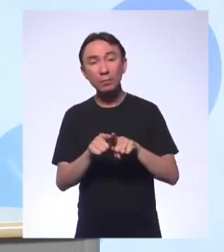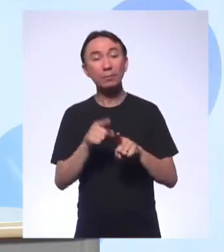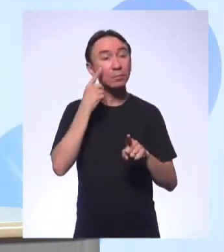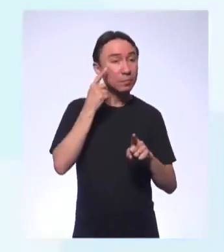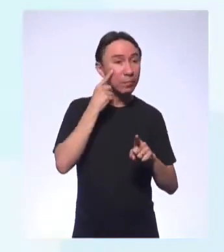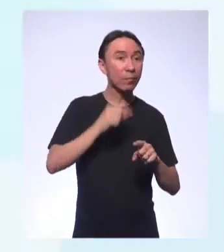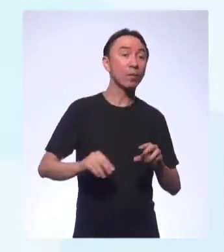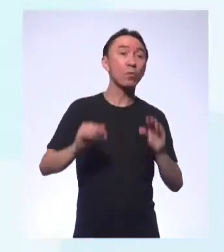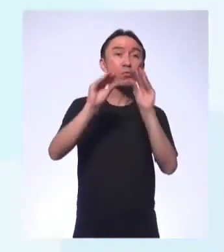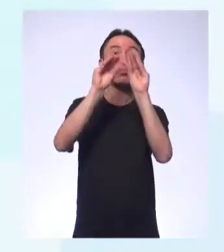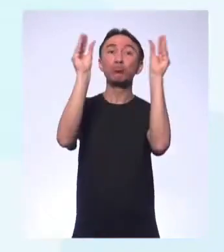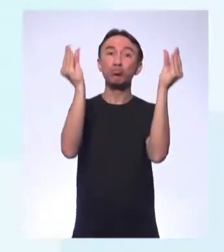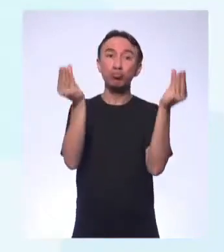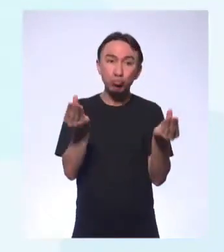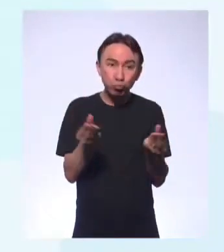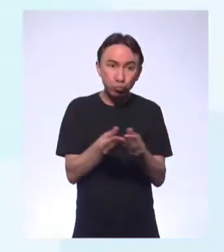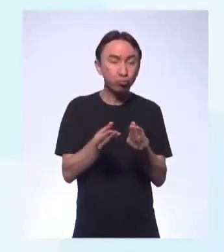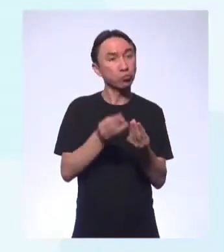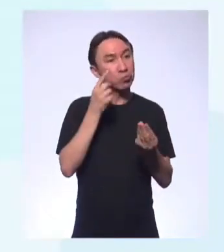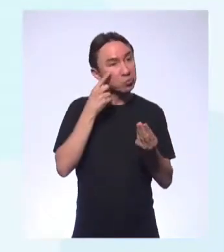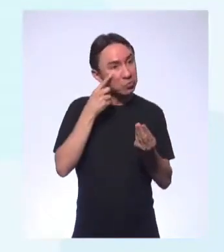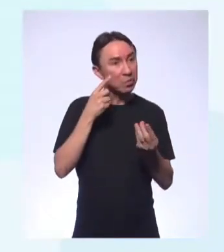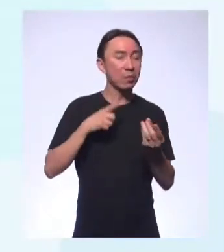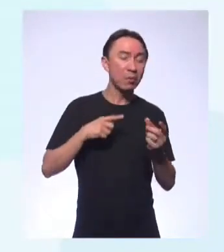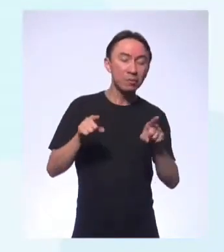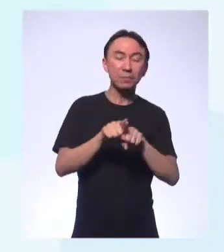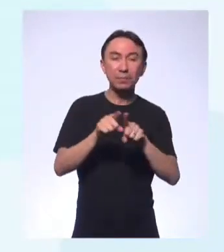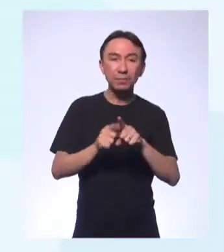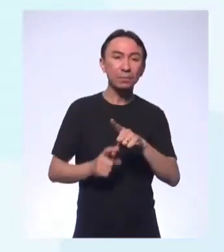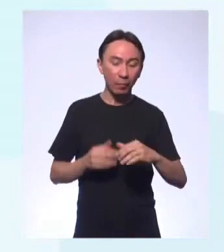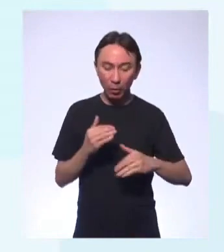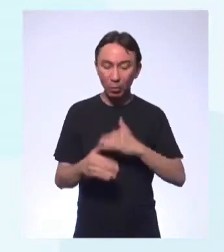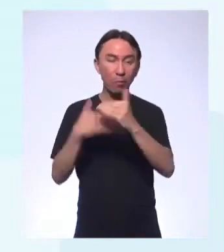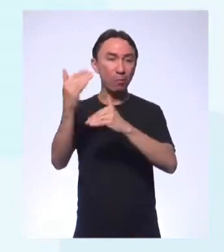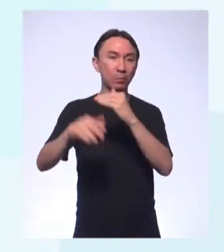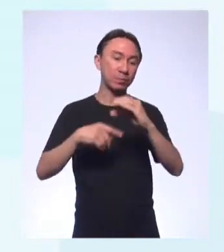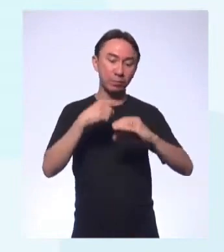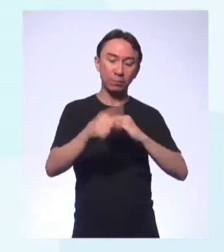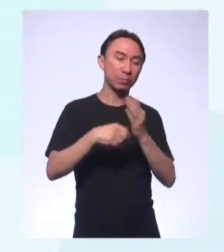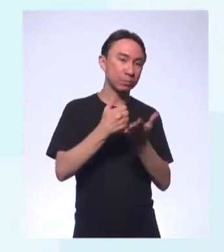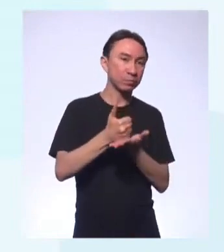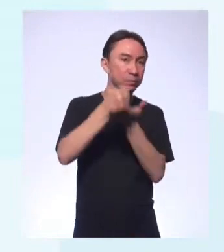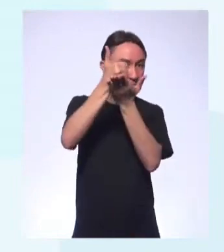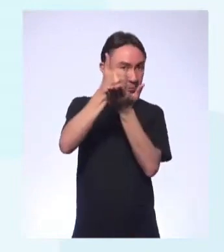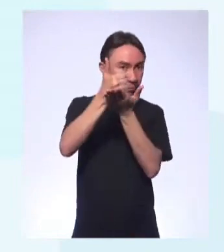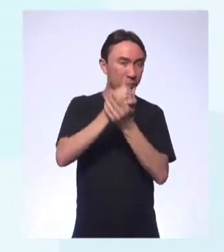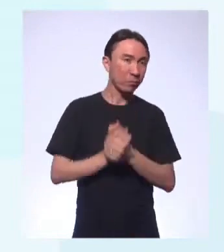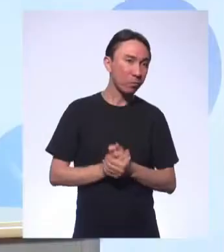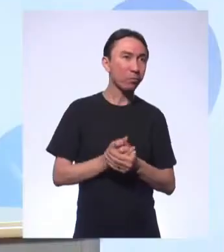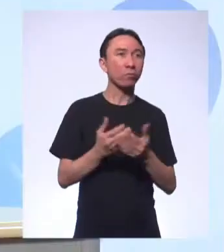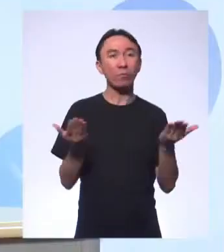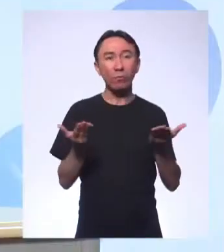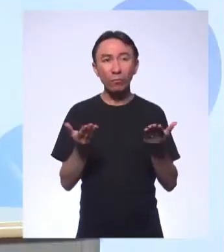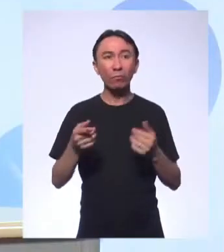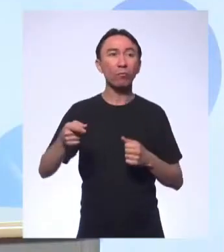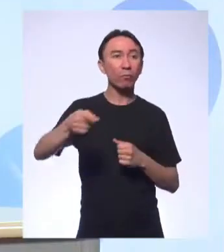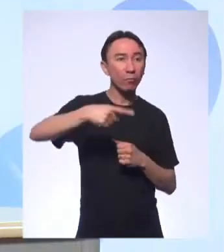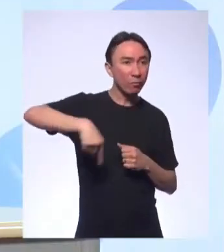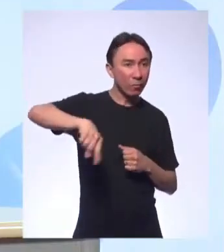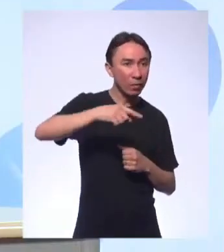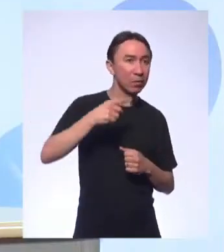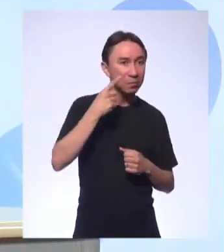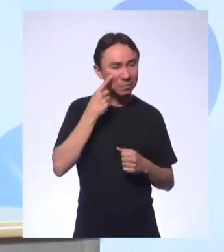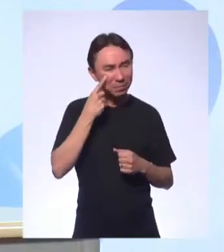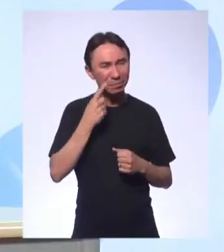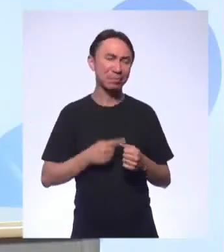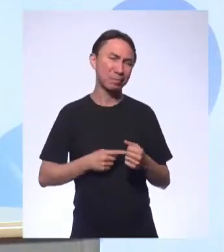biogeoquímicos e desenvolvimento sustentável. Vamos fazer... Vamos falar das nossas combinados